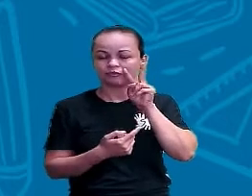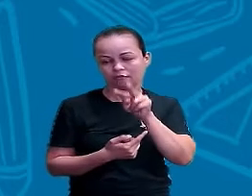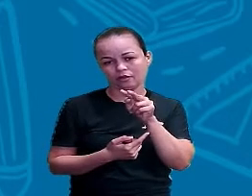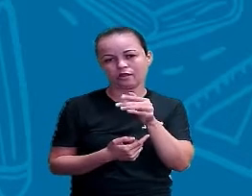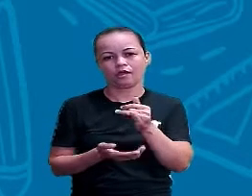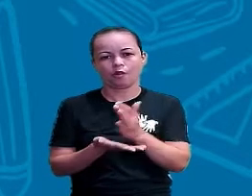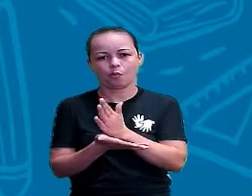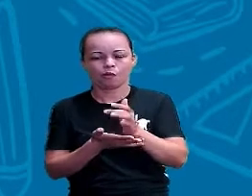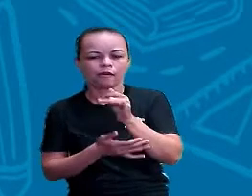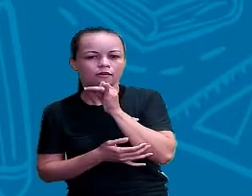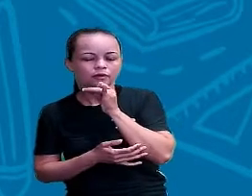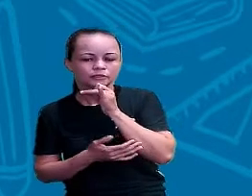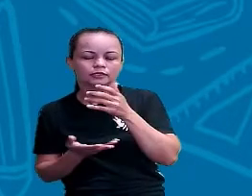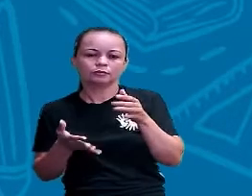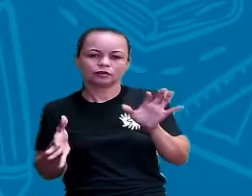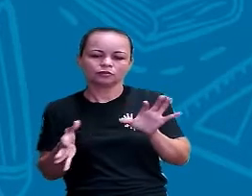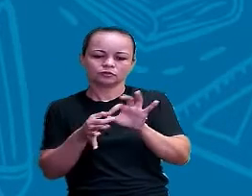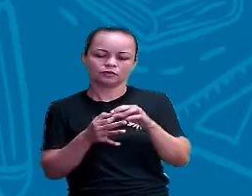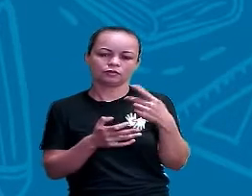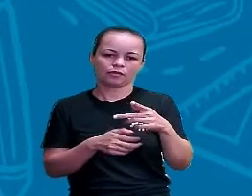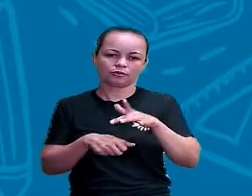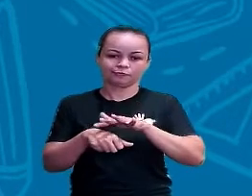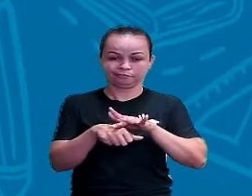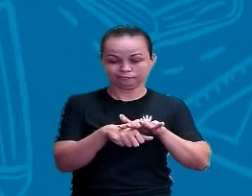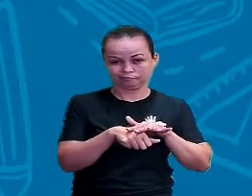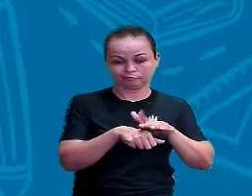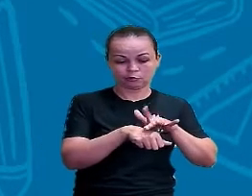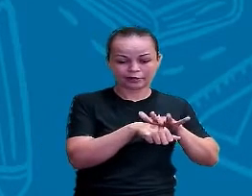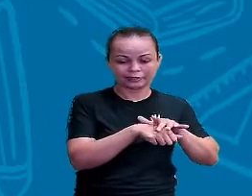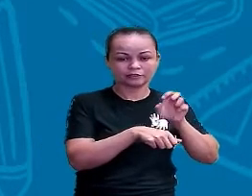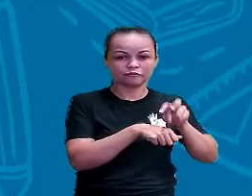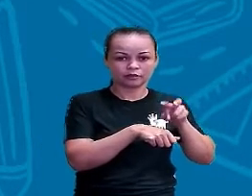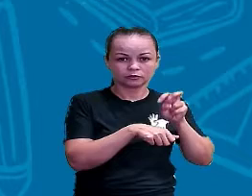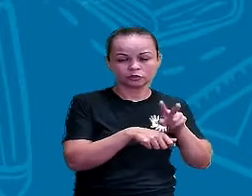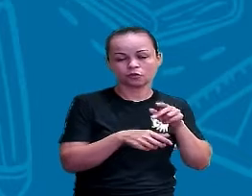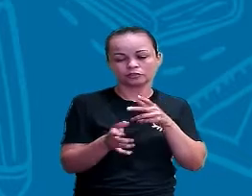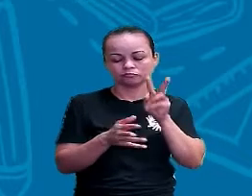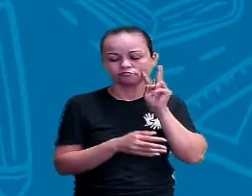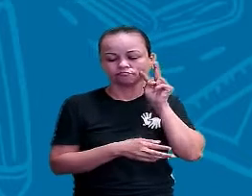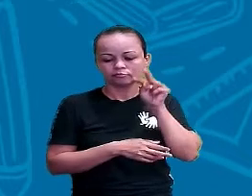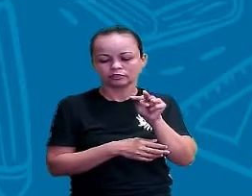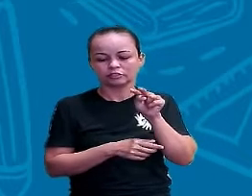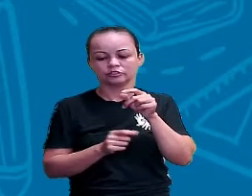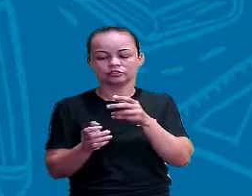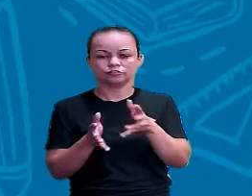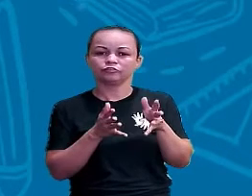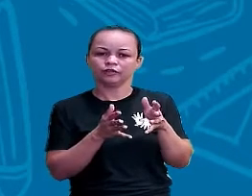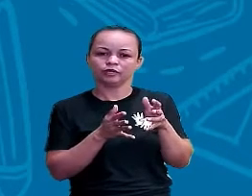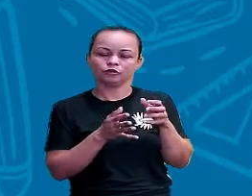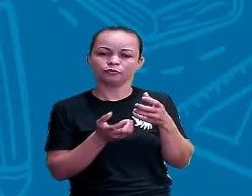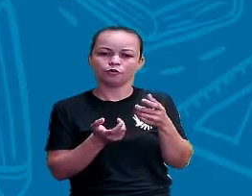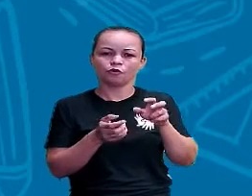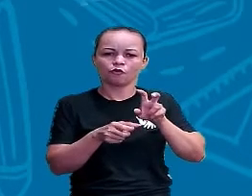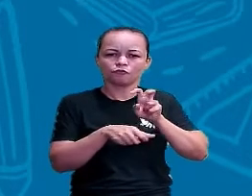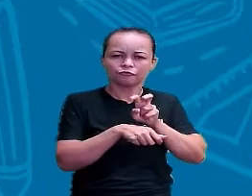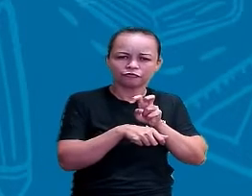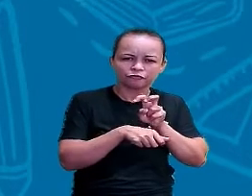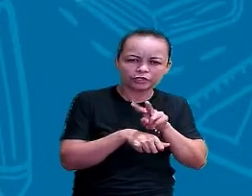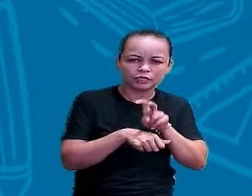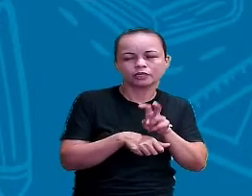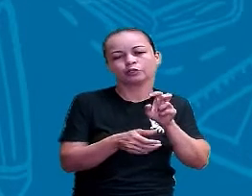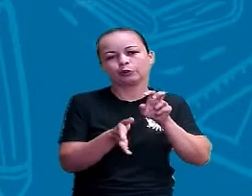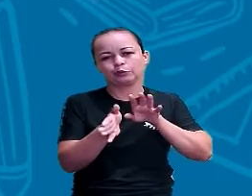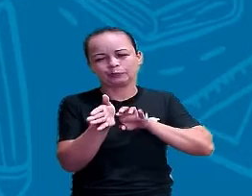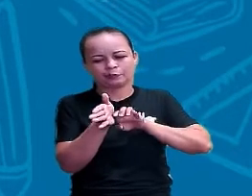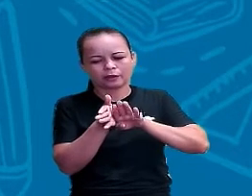problemas que estão associados com essas doenças. Nas doenças infecciosas, a gente vê aí que são essas doenças contraídas por vírus, bactérias,